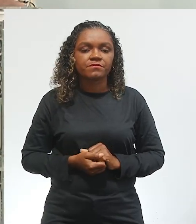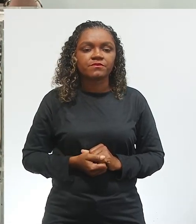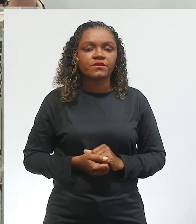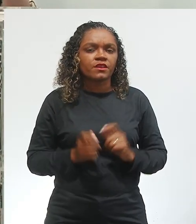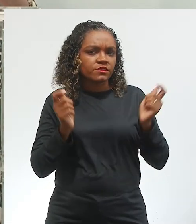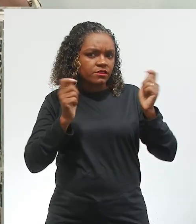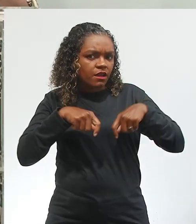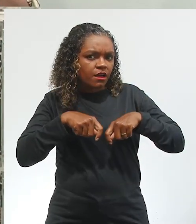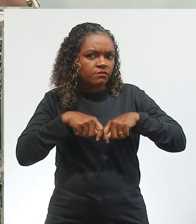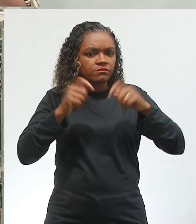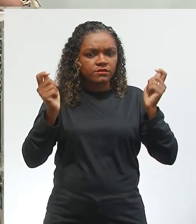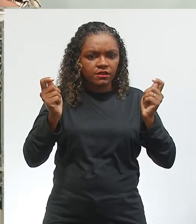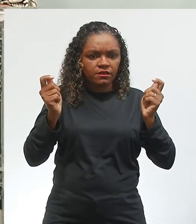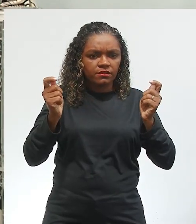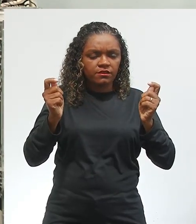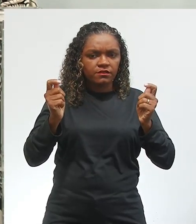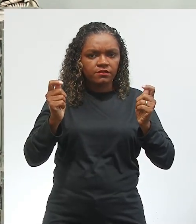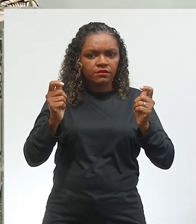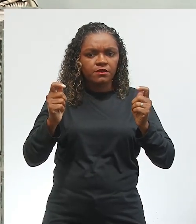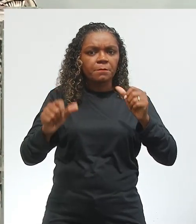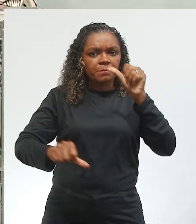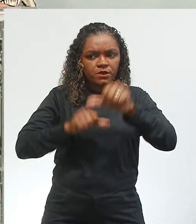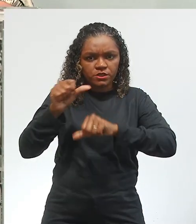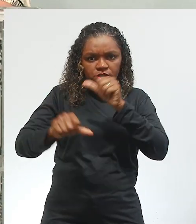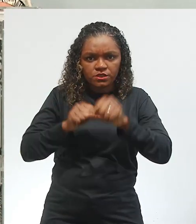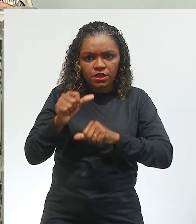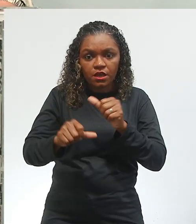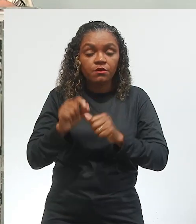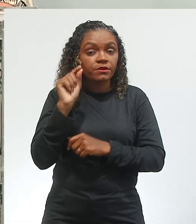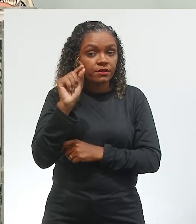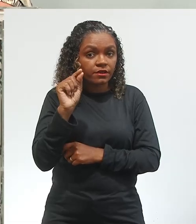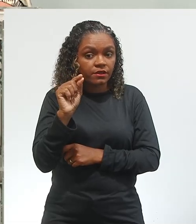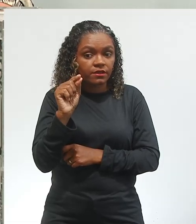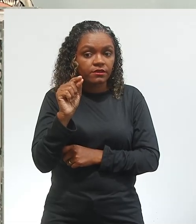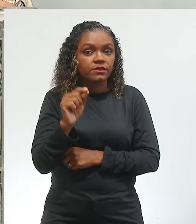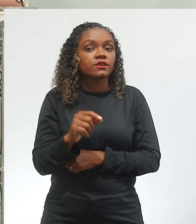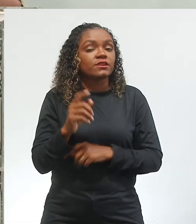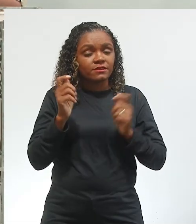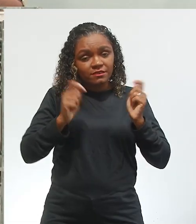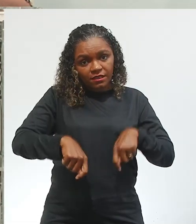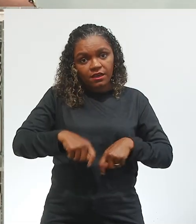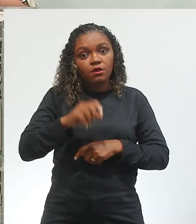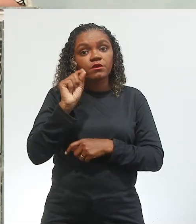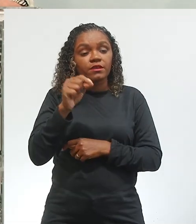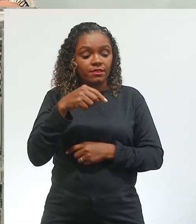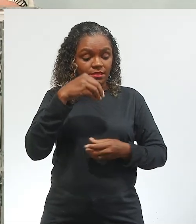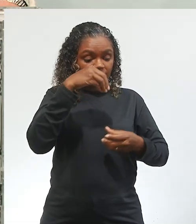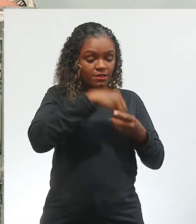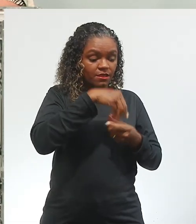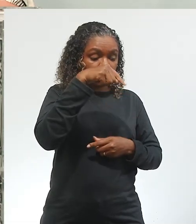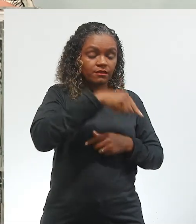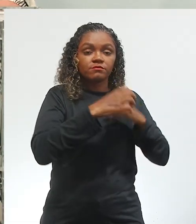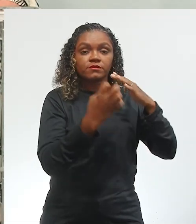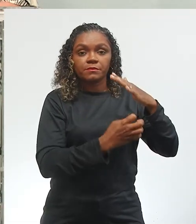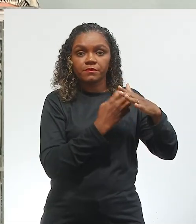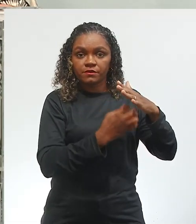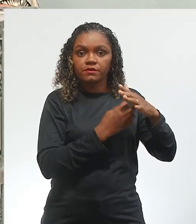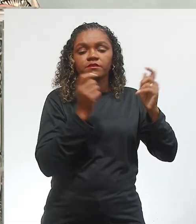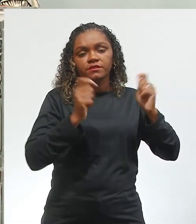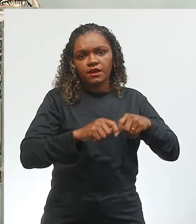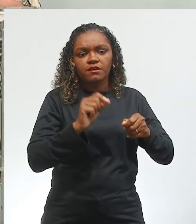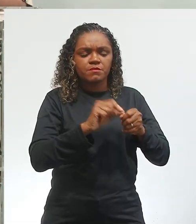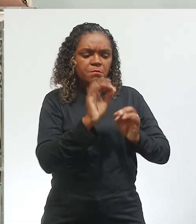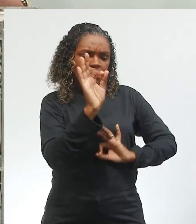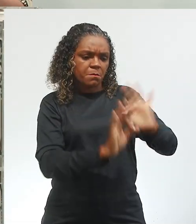internas. A gente consegue alterar muito mais, aliás, a gente só consegue alterar o que é